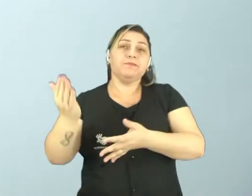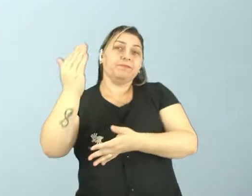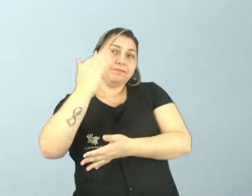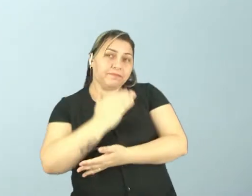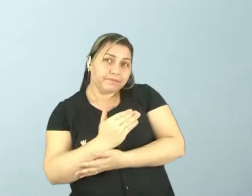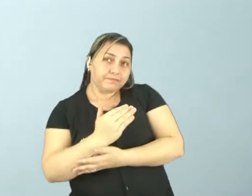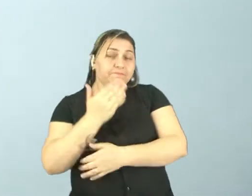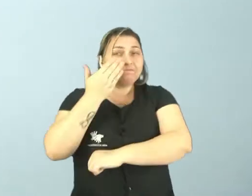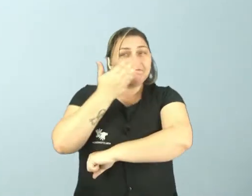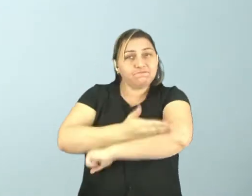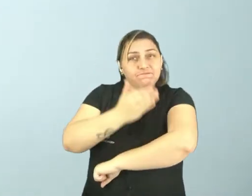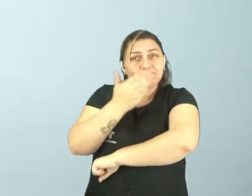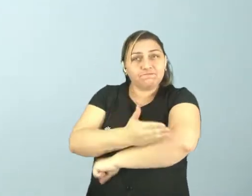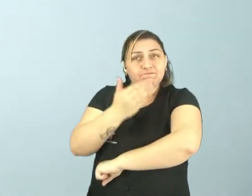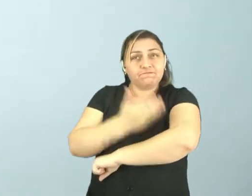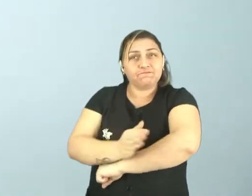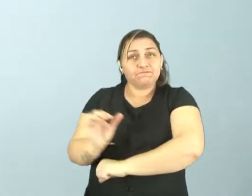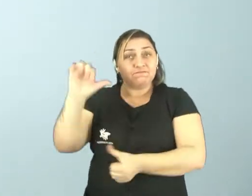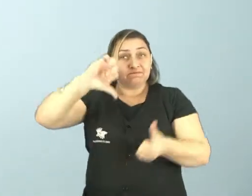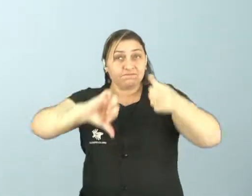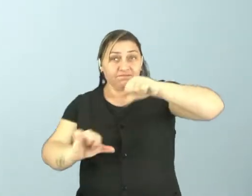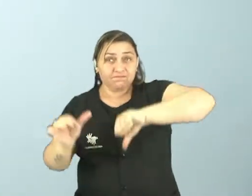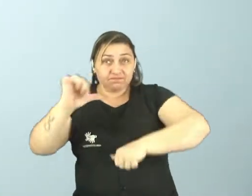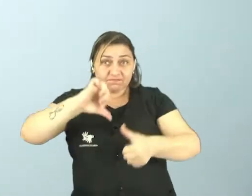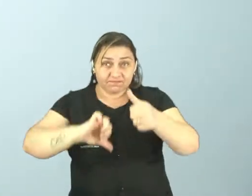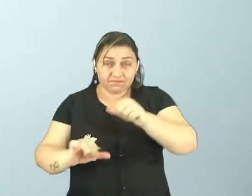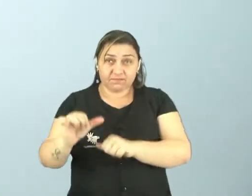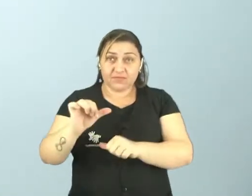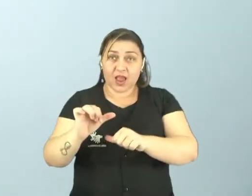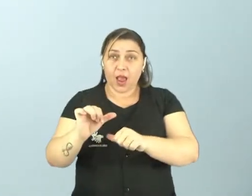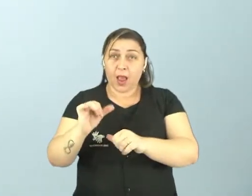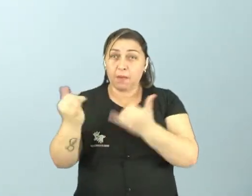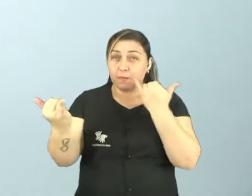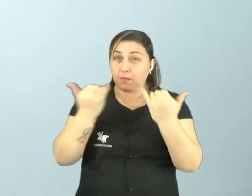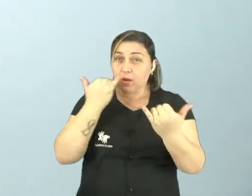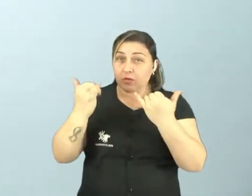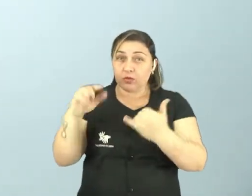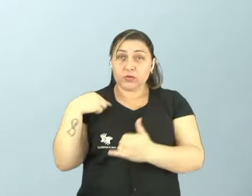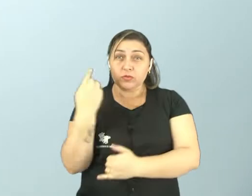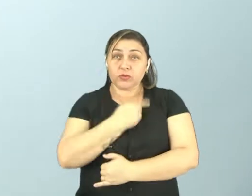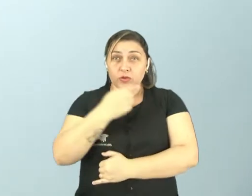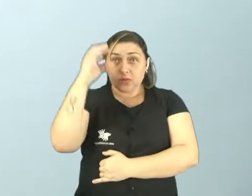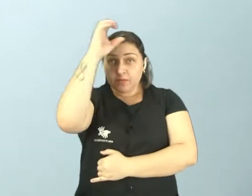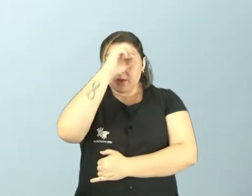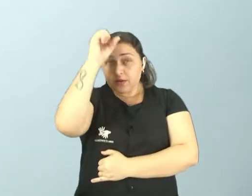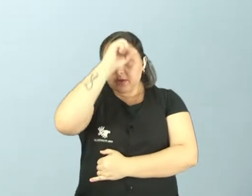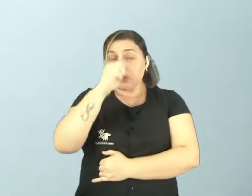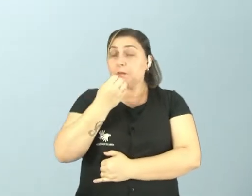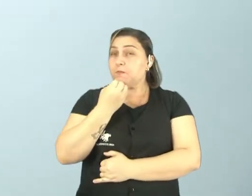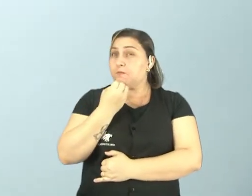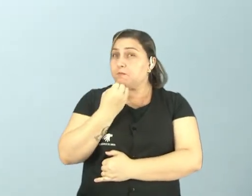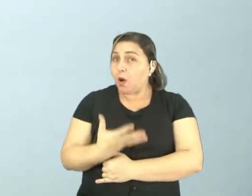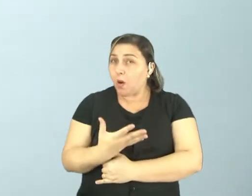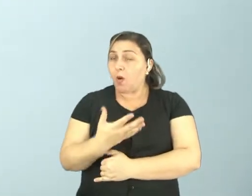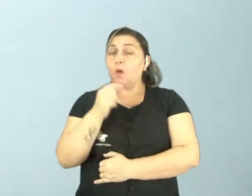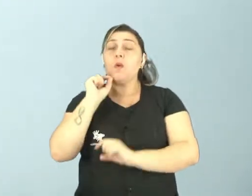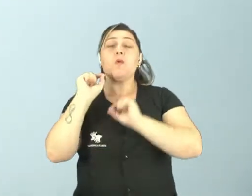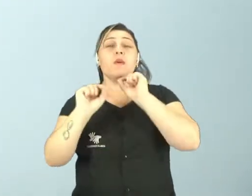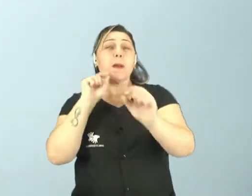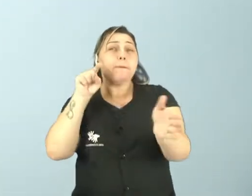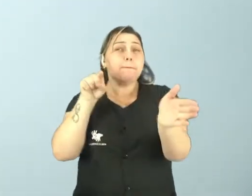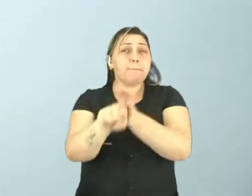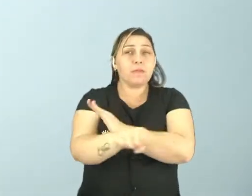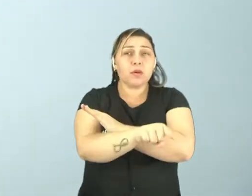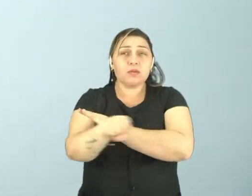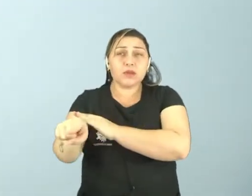então treinar, verificar aí, levantar informações para o nosso aprendizado. Bom, primeiro eu queria perguntar para